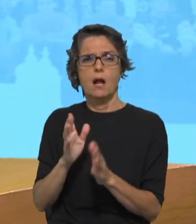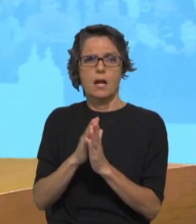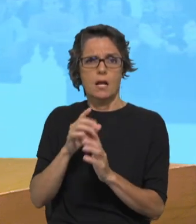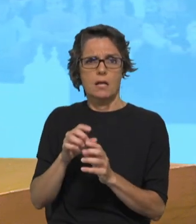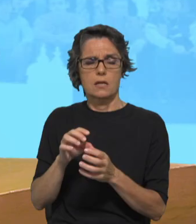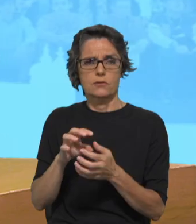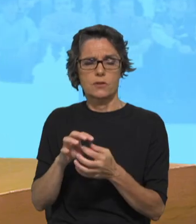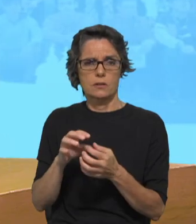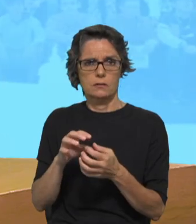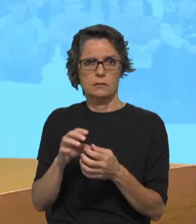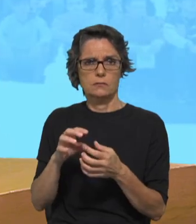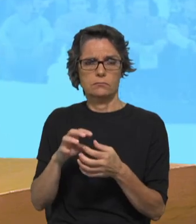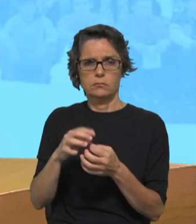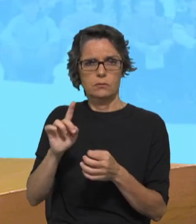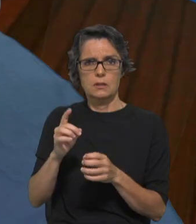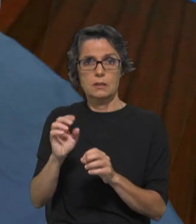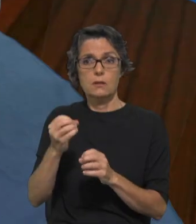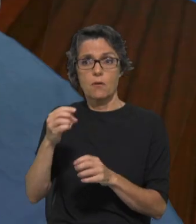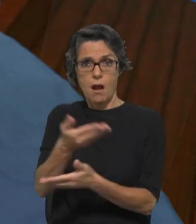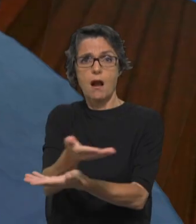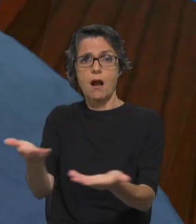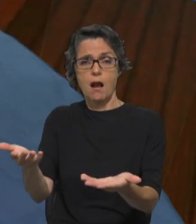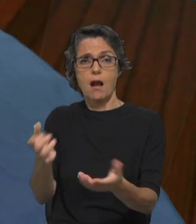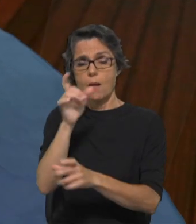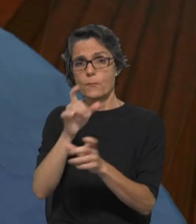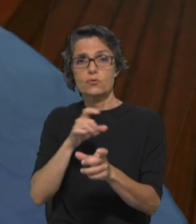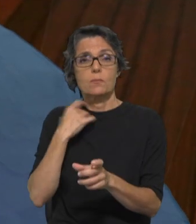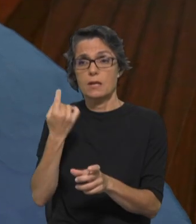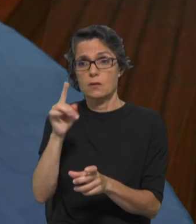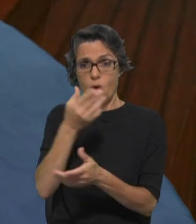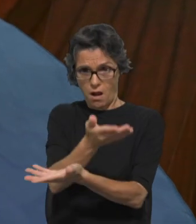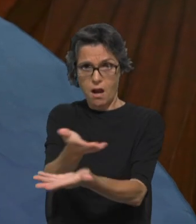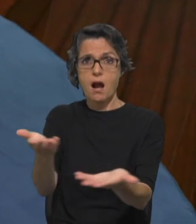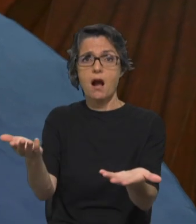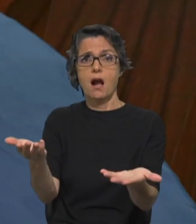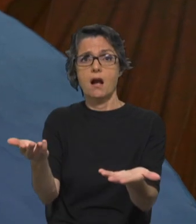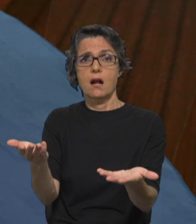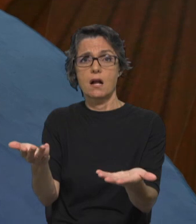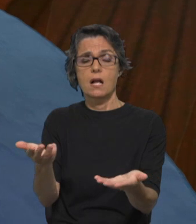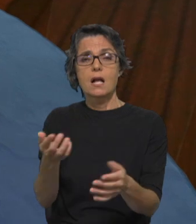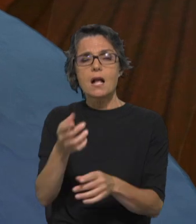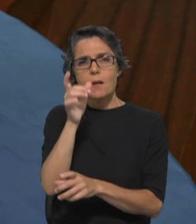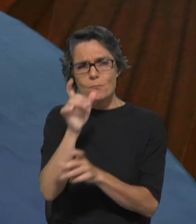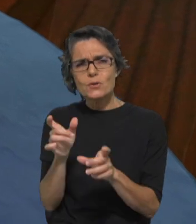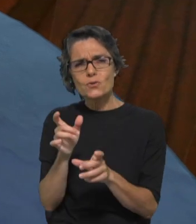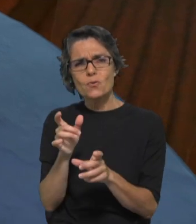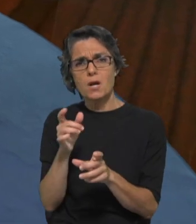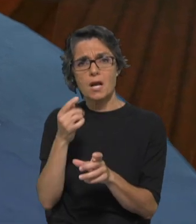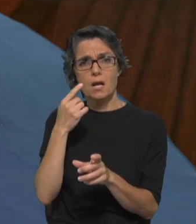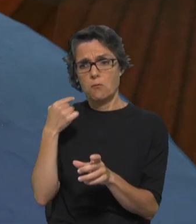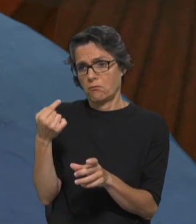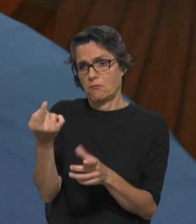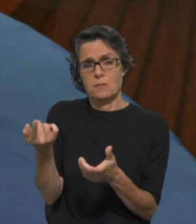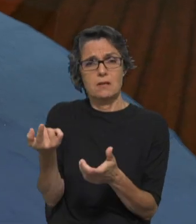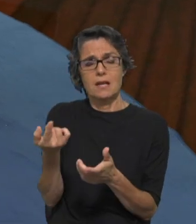de missiologia, também há muitos leigos. Quer dizer, há muitas pessoas que realmente se interessam pela missão e acham que faz parte